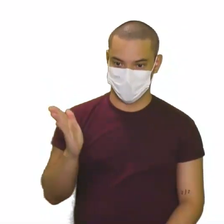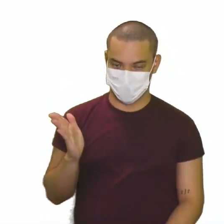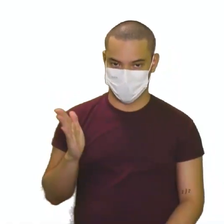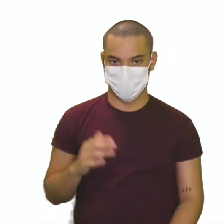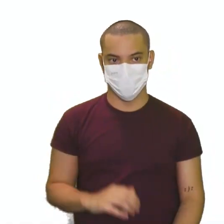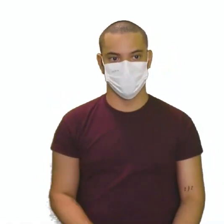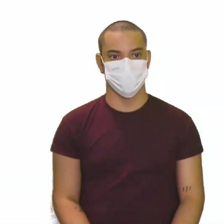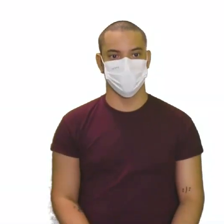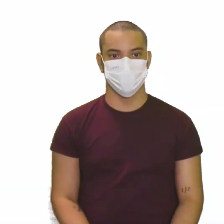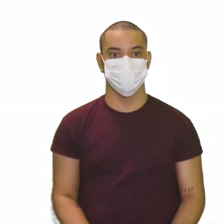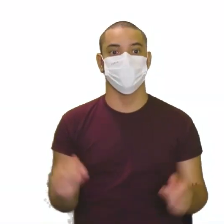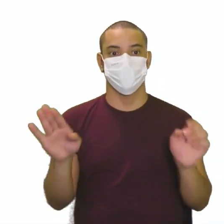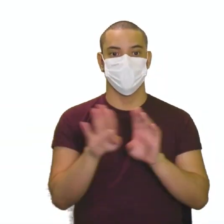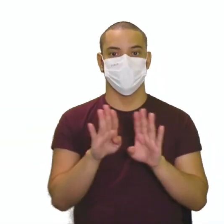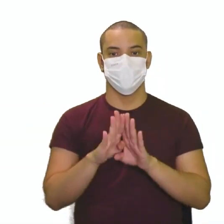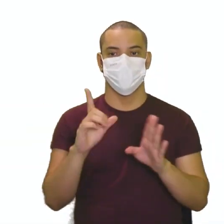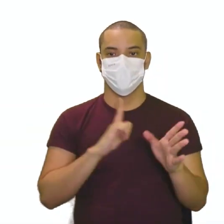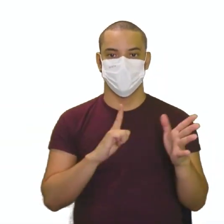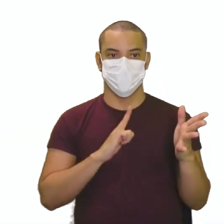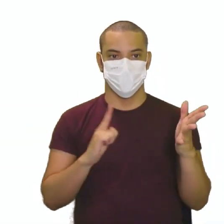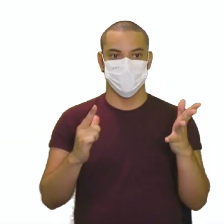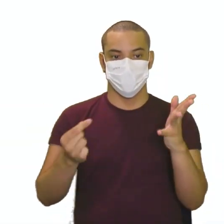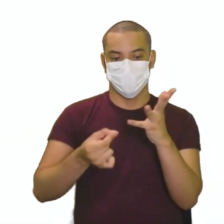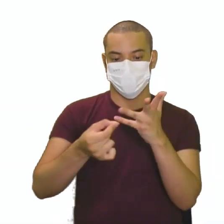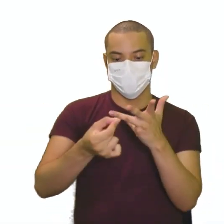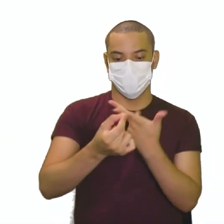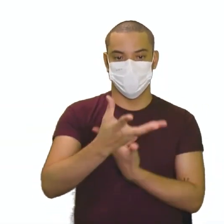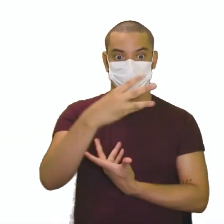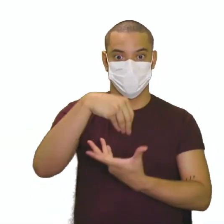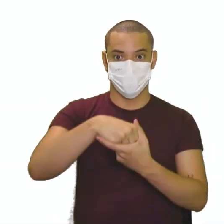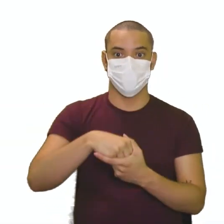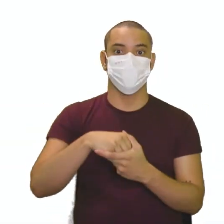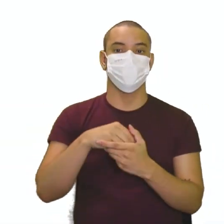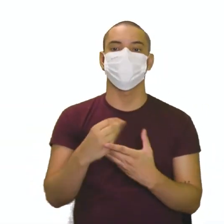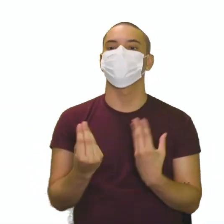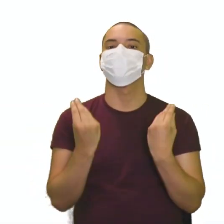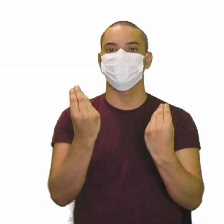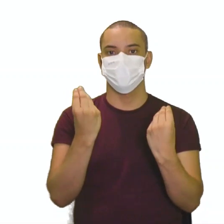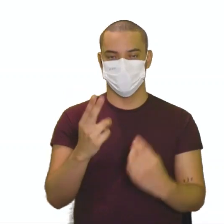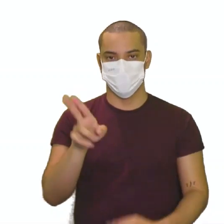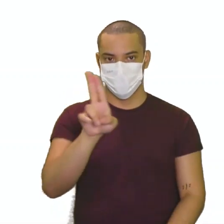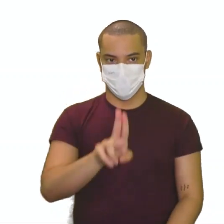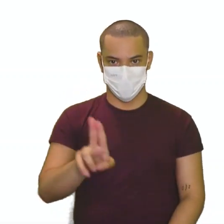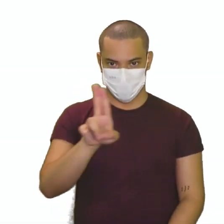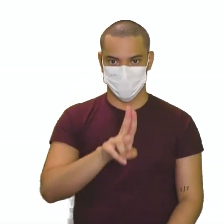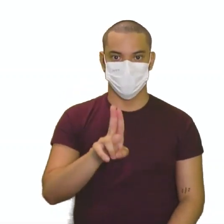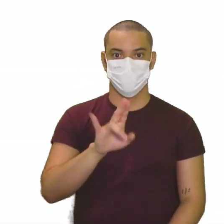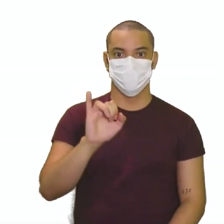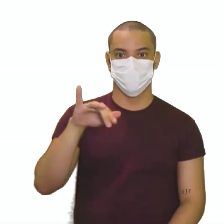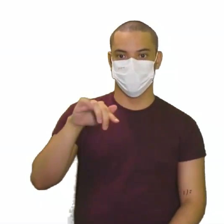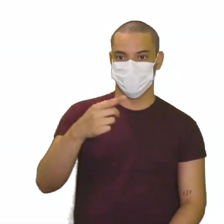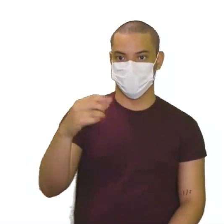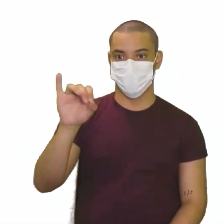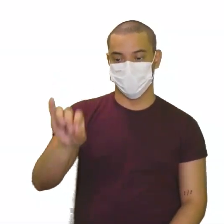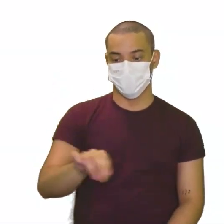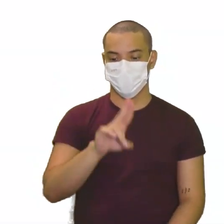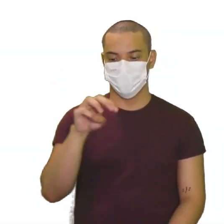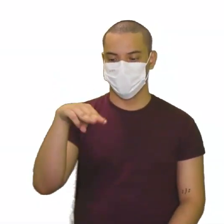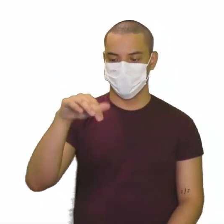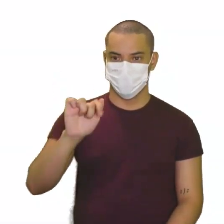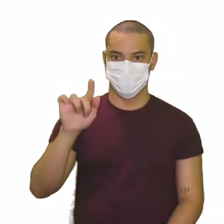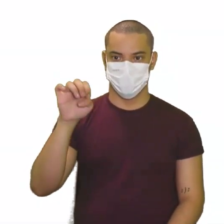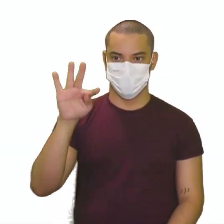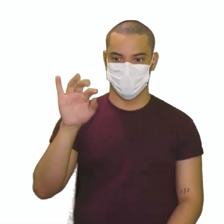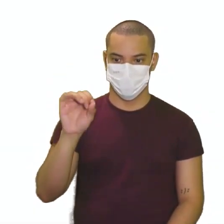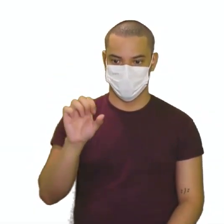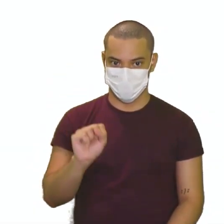pessoal nós vimos as propriedades também dos rimas que lembra nós vimos que o Simas ou magnetos tem